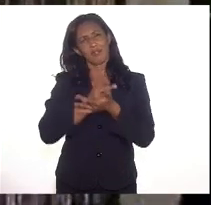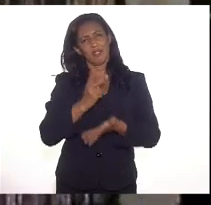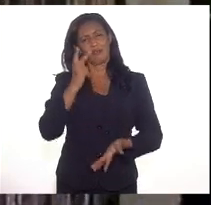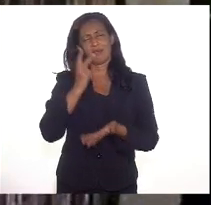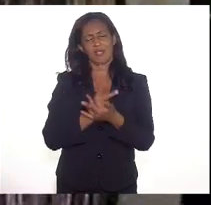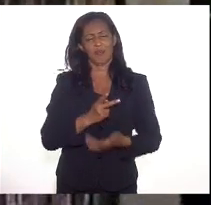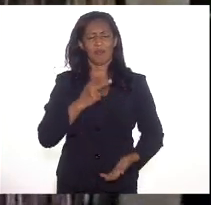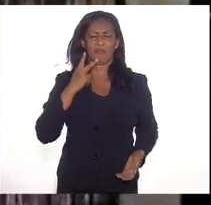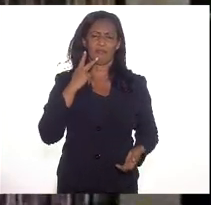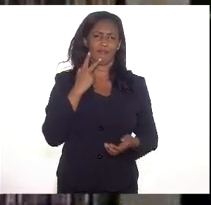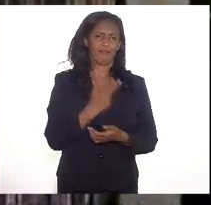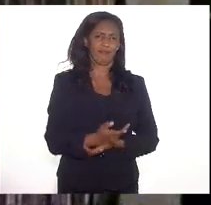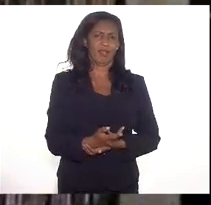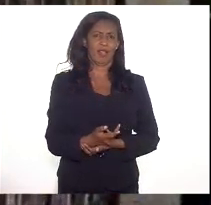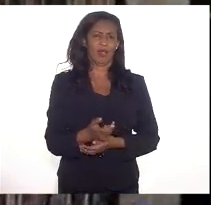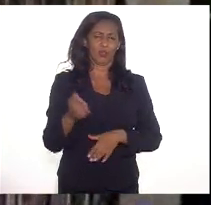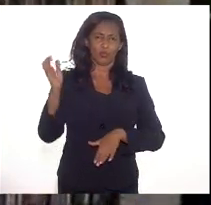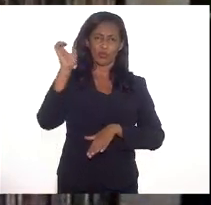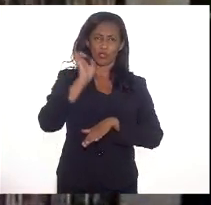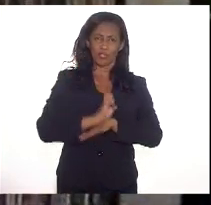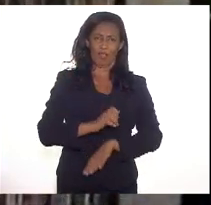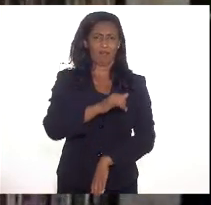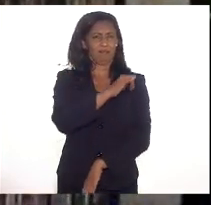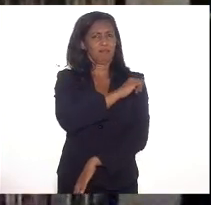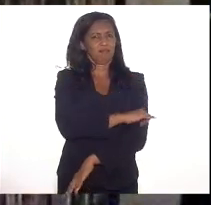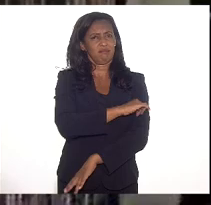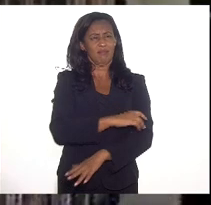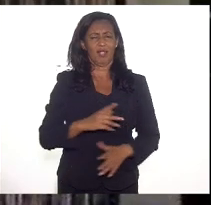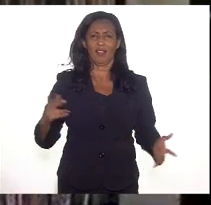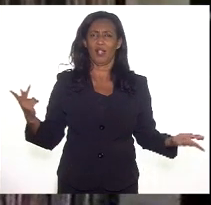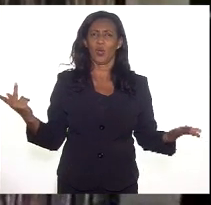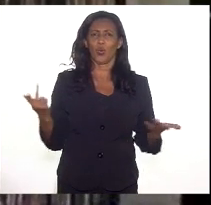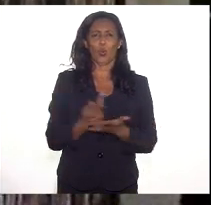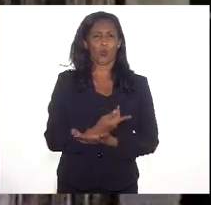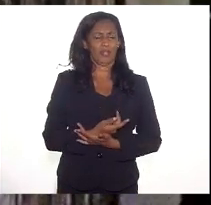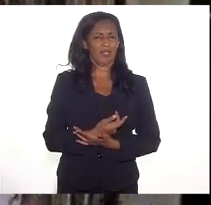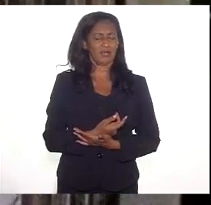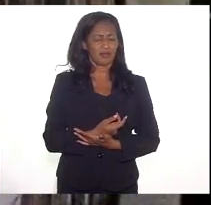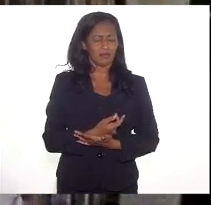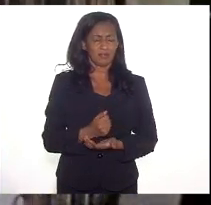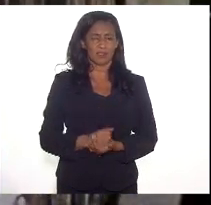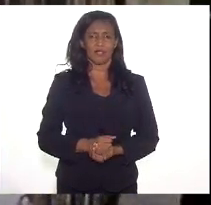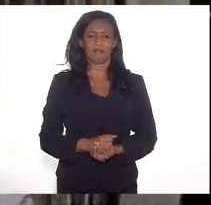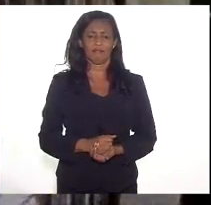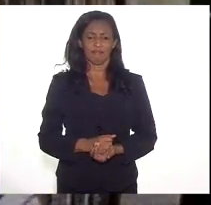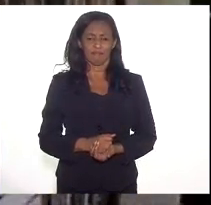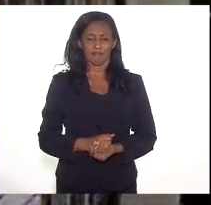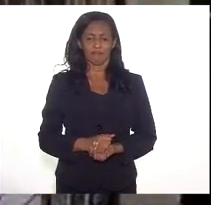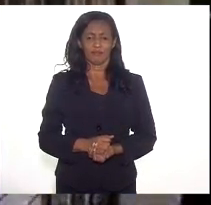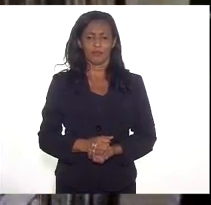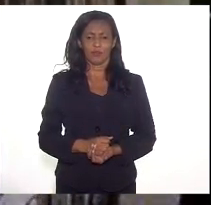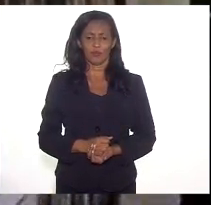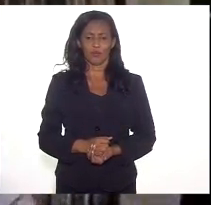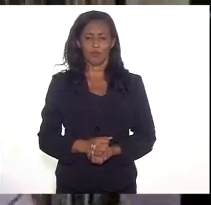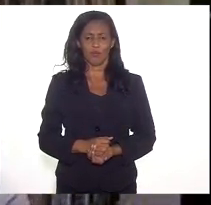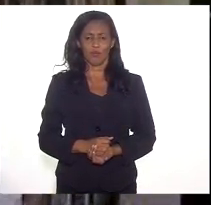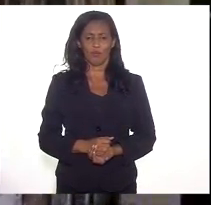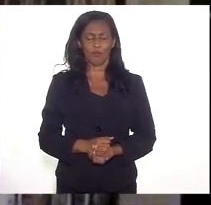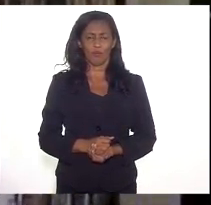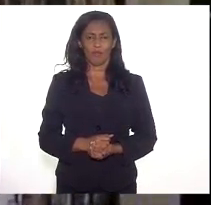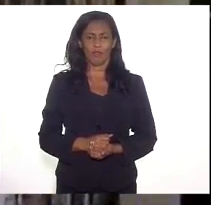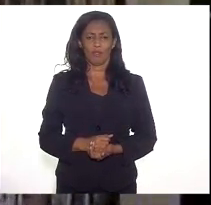desigualdades no estado do Rio de Janeiro, ela acontece de uma forma que deva